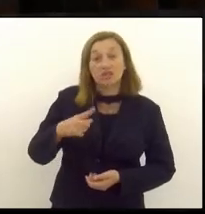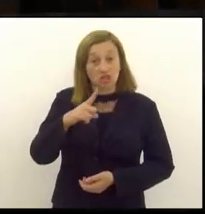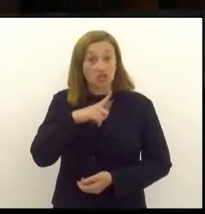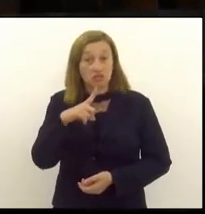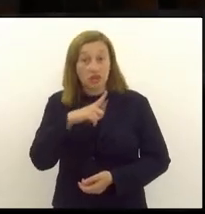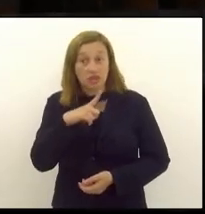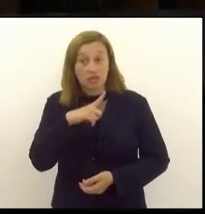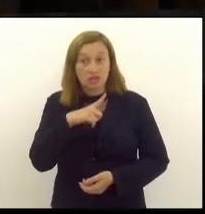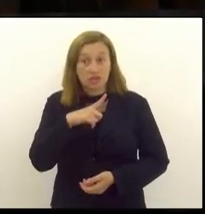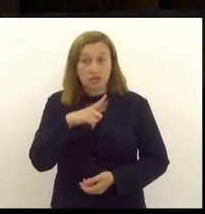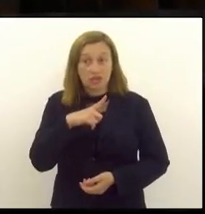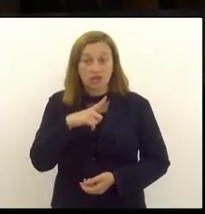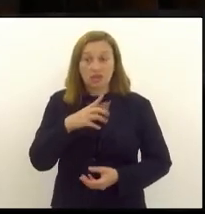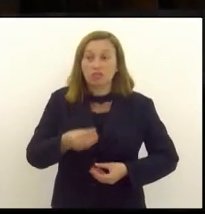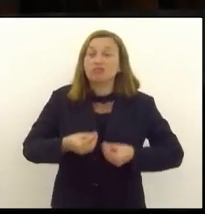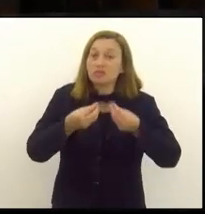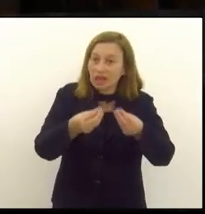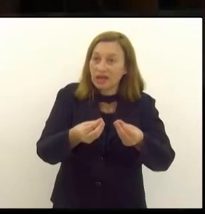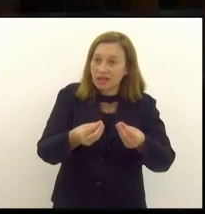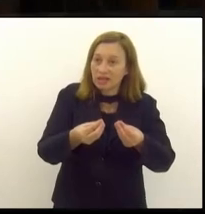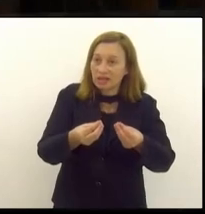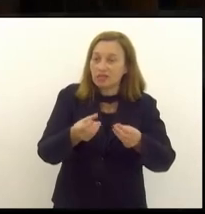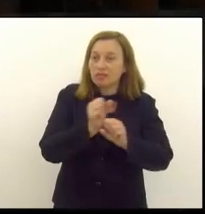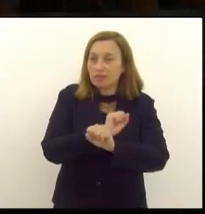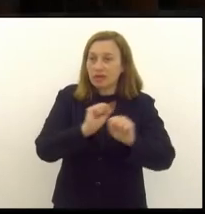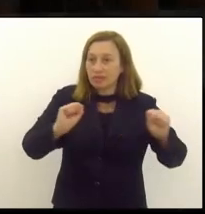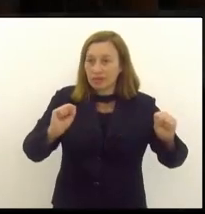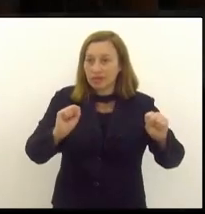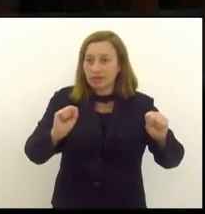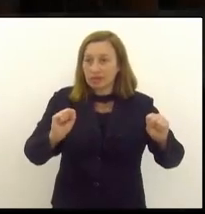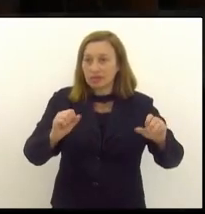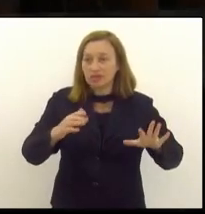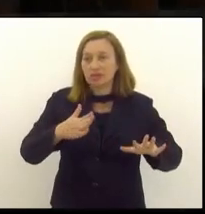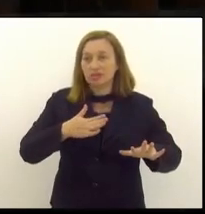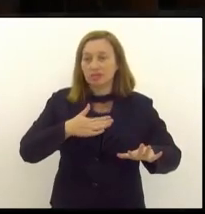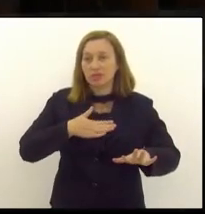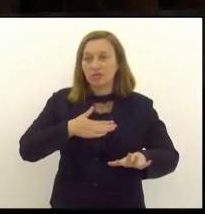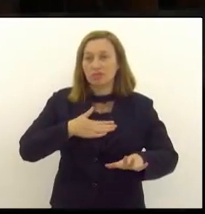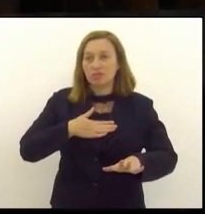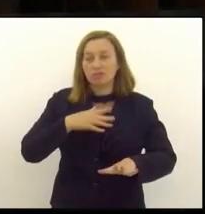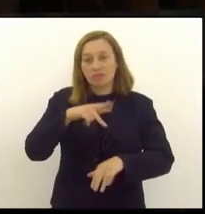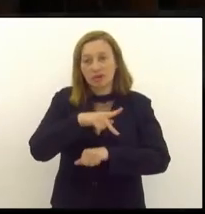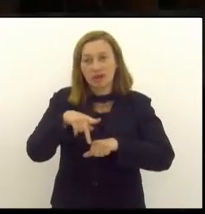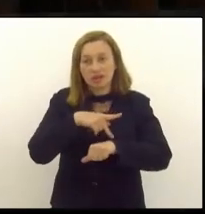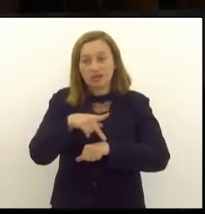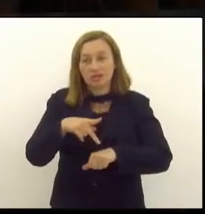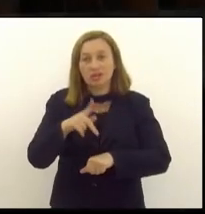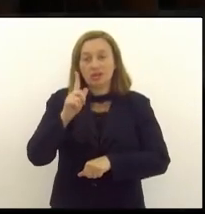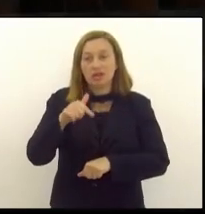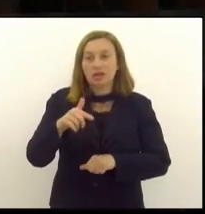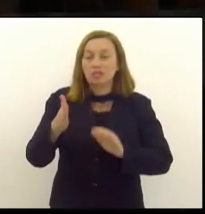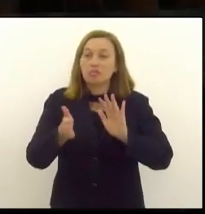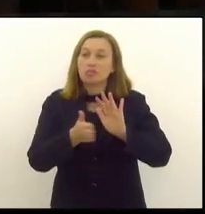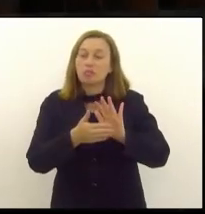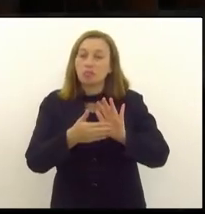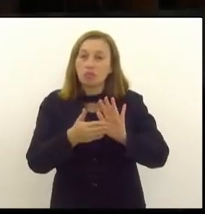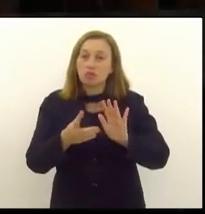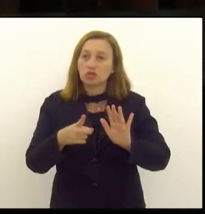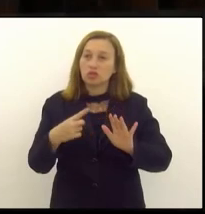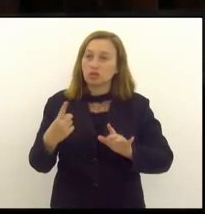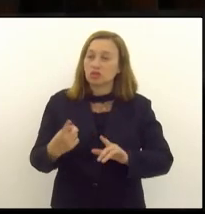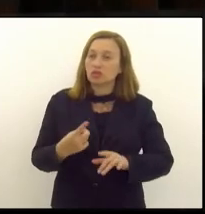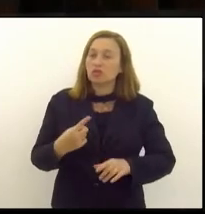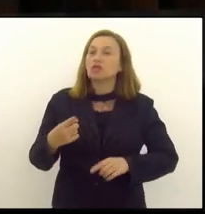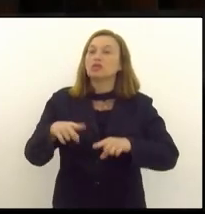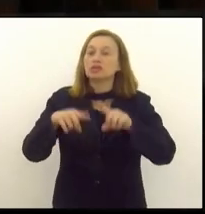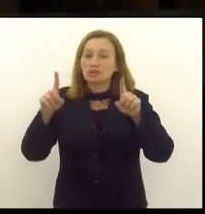tivesse, mil vidas eu daria pela libertação da minha pátria. Acho que esse é o grande propósito, enquanto